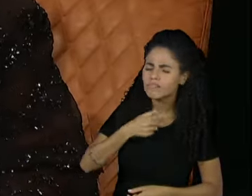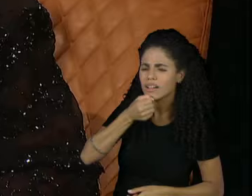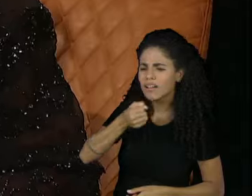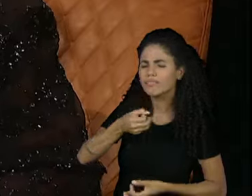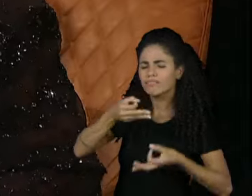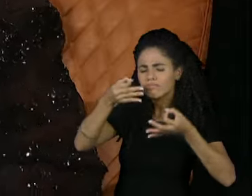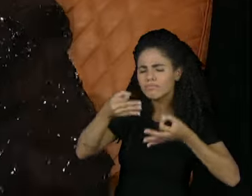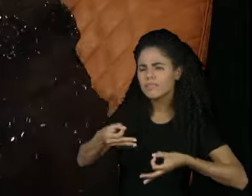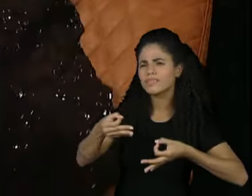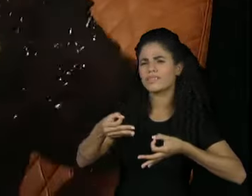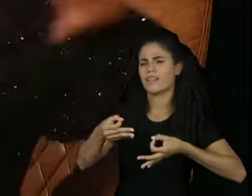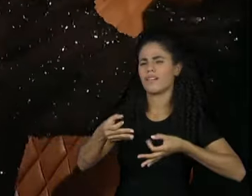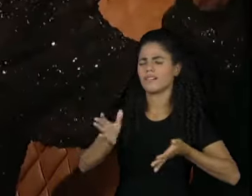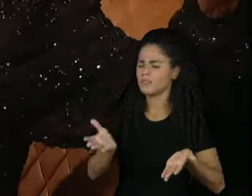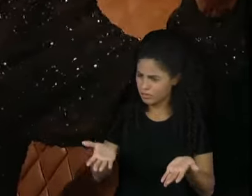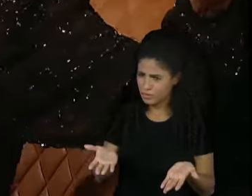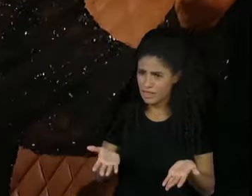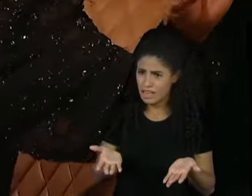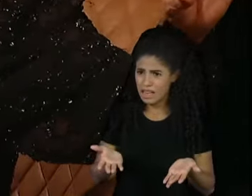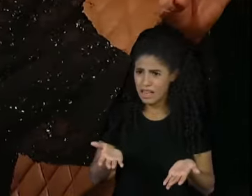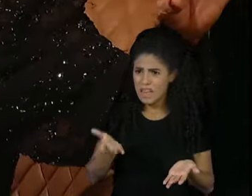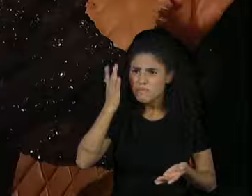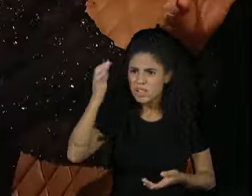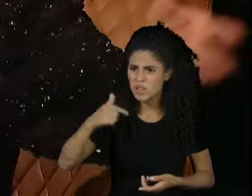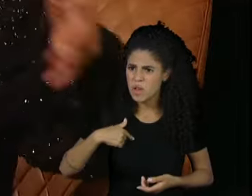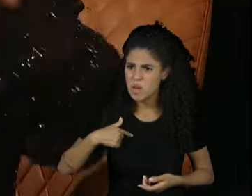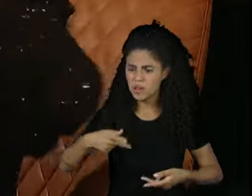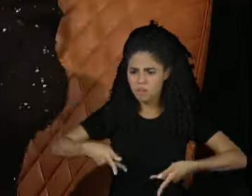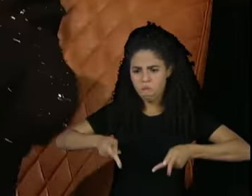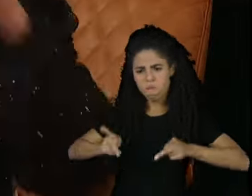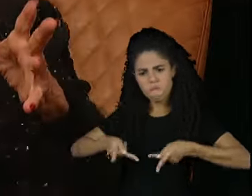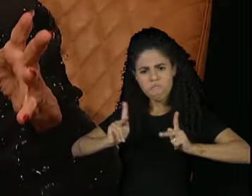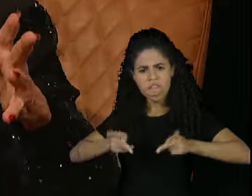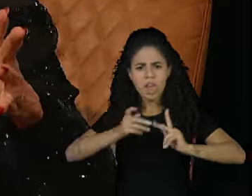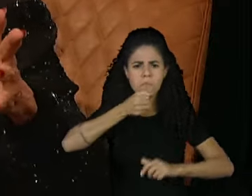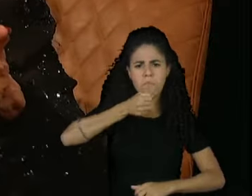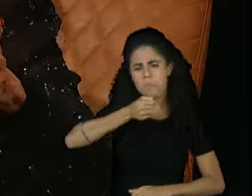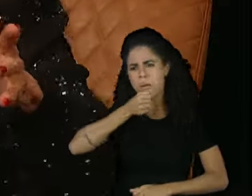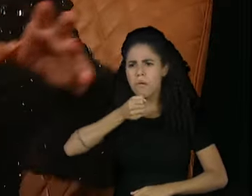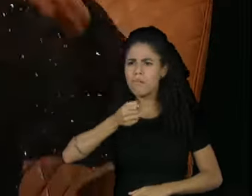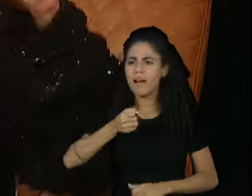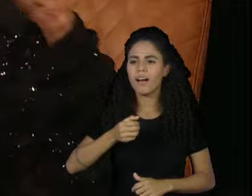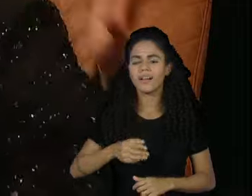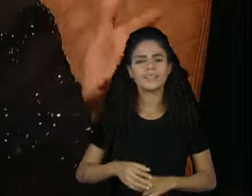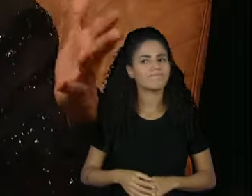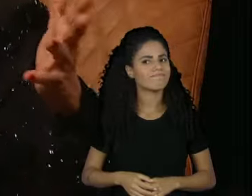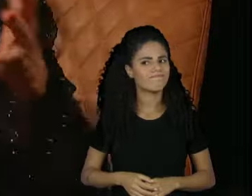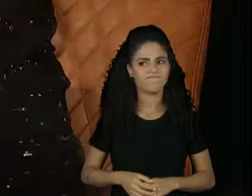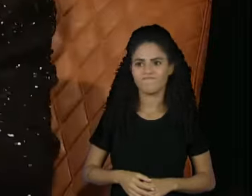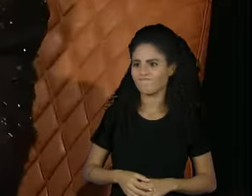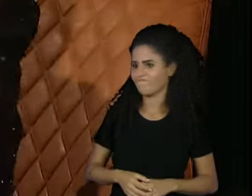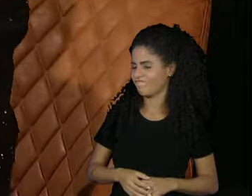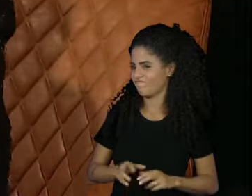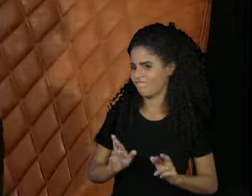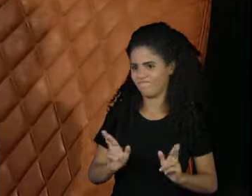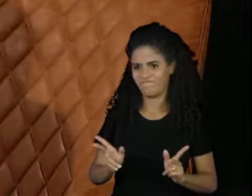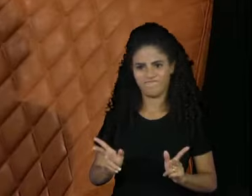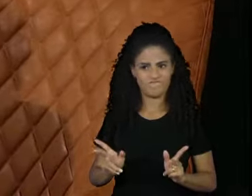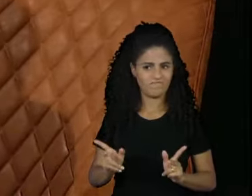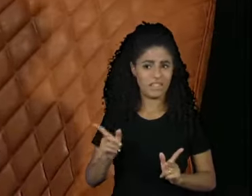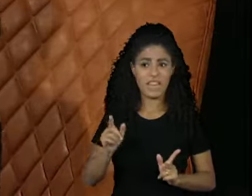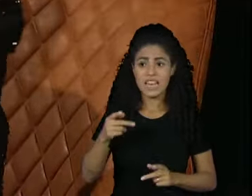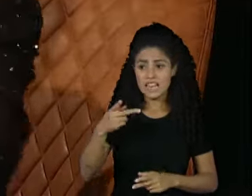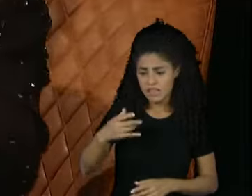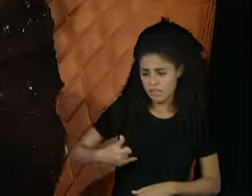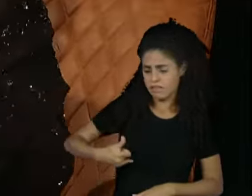sabe. Você já imaginou eu cantando um funk hoje? Pois ela tá louca, né? Eu querendo dançar. Então, você tem a idade